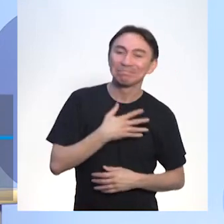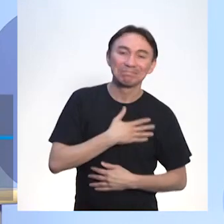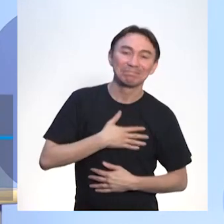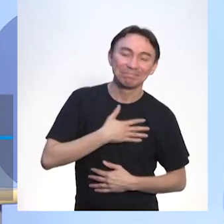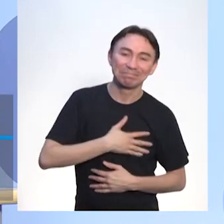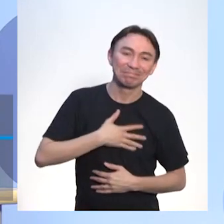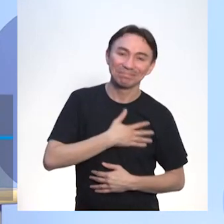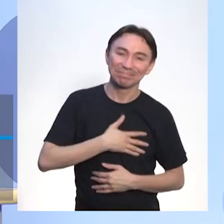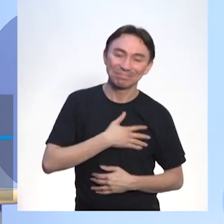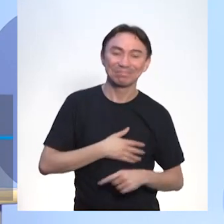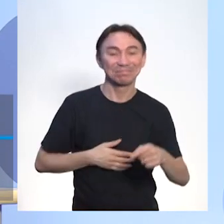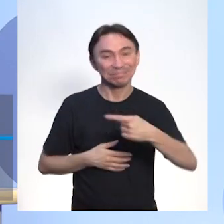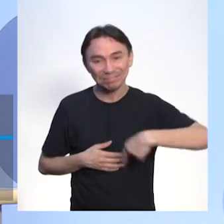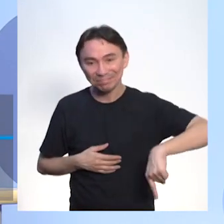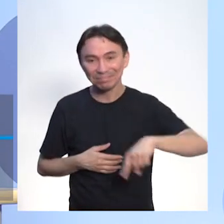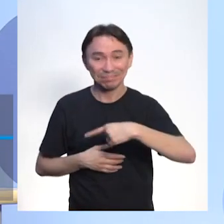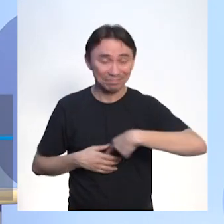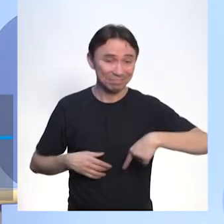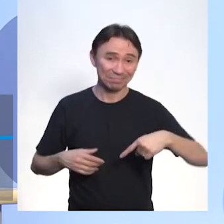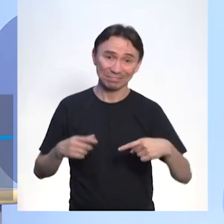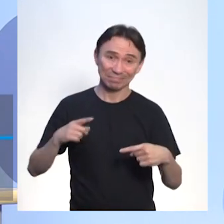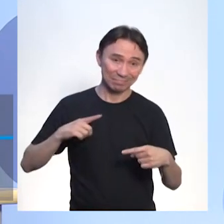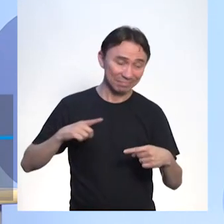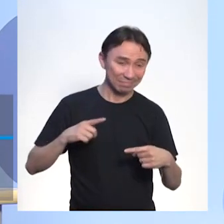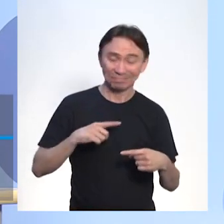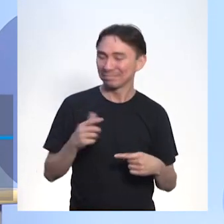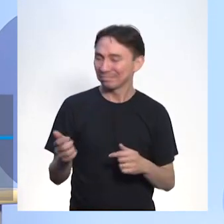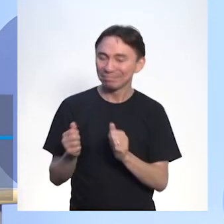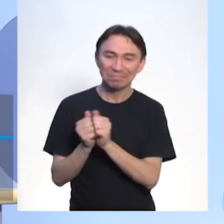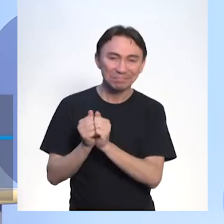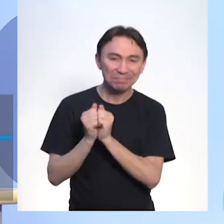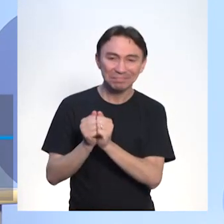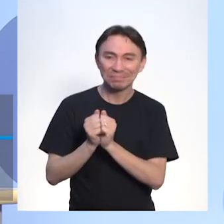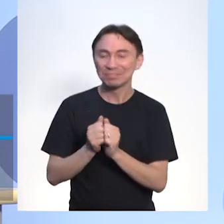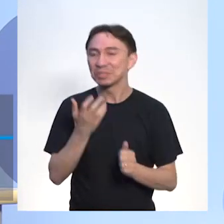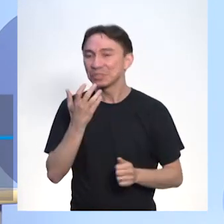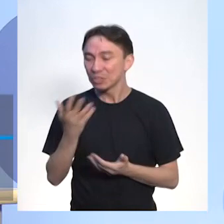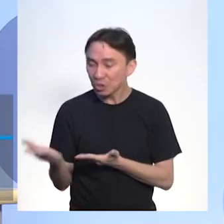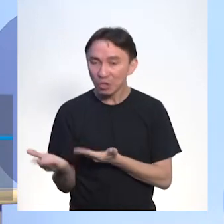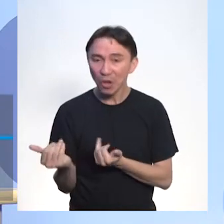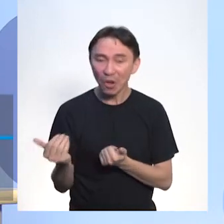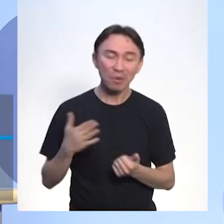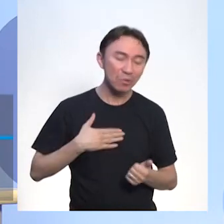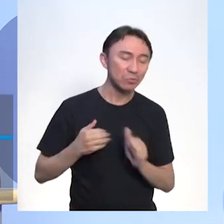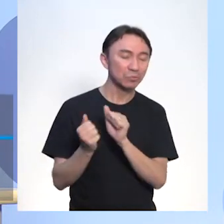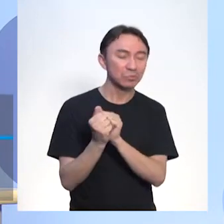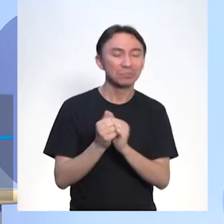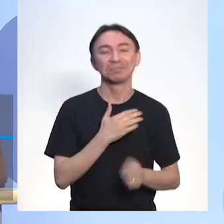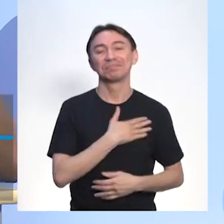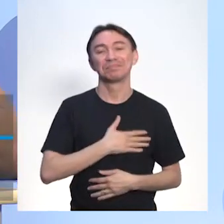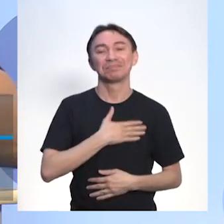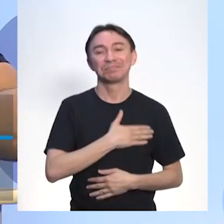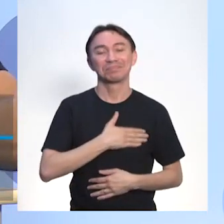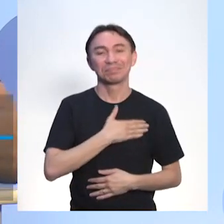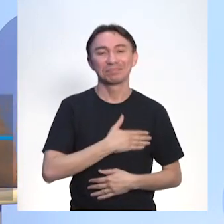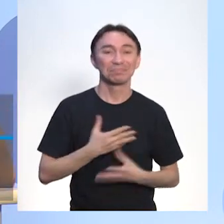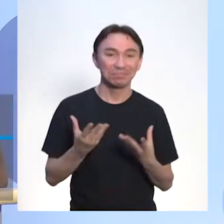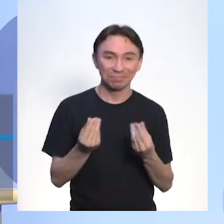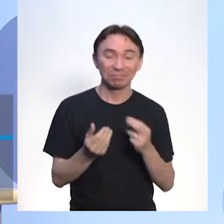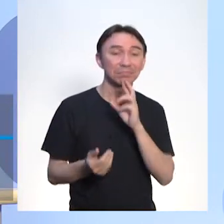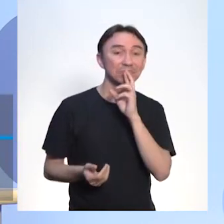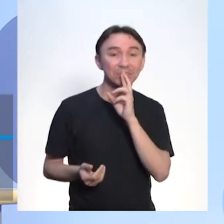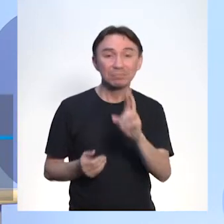orgulho de trabalhar com essa garotada. Então, tem bastante resposta aqui. Eu estou vendo que a galera